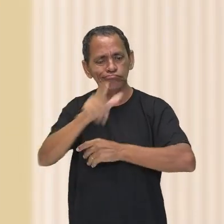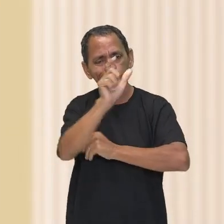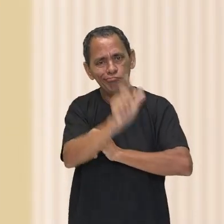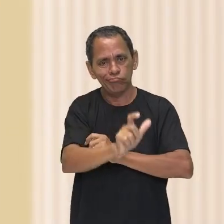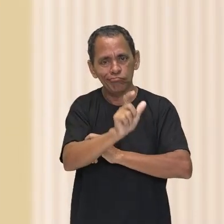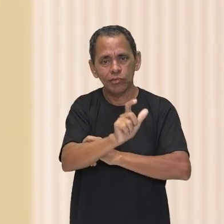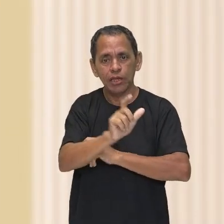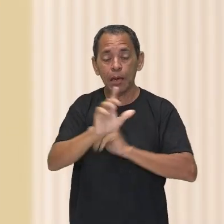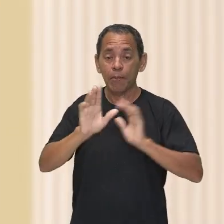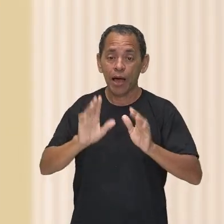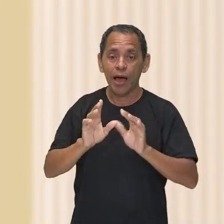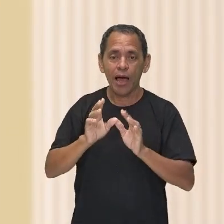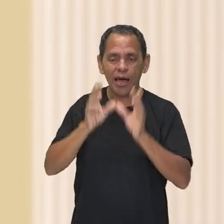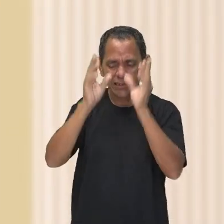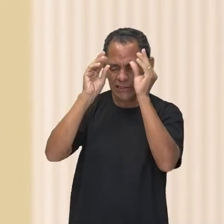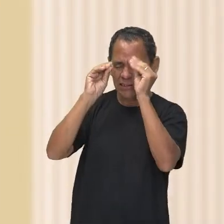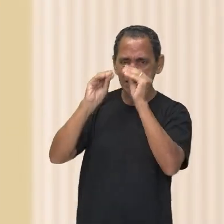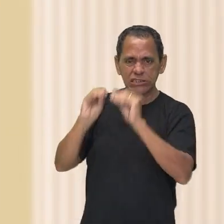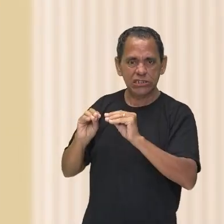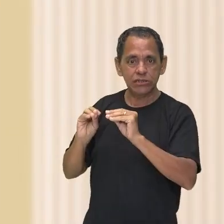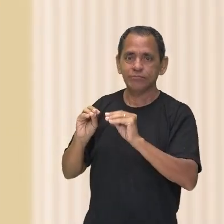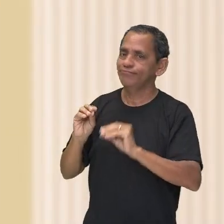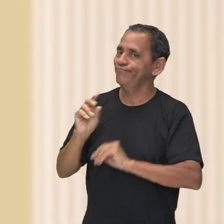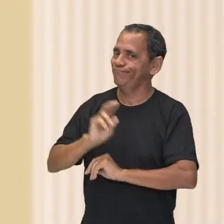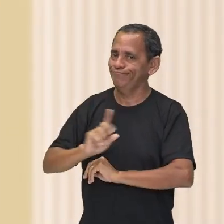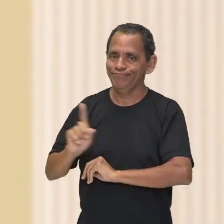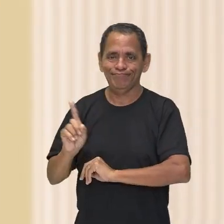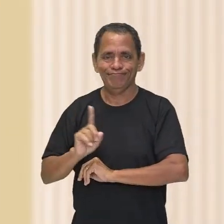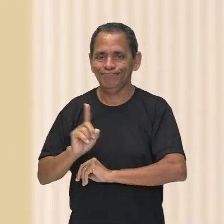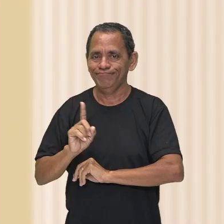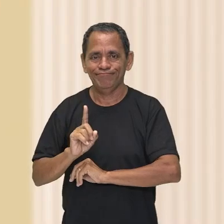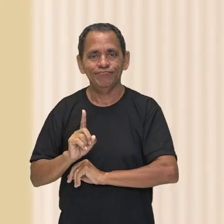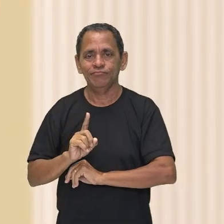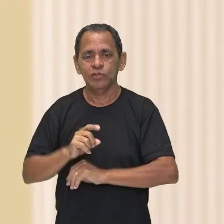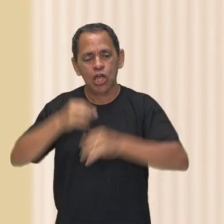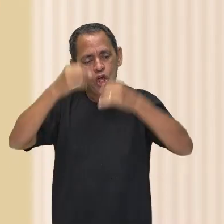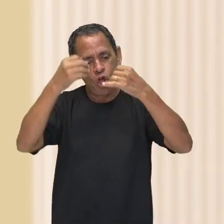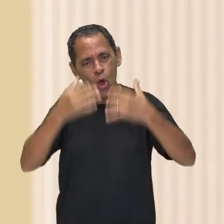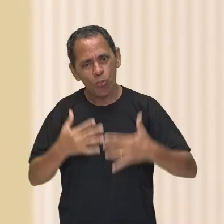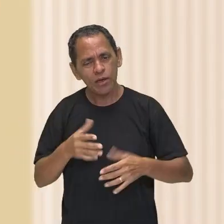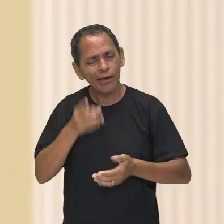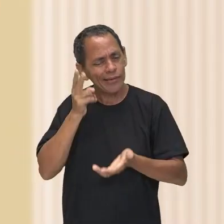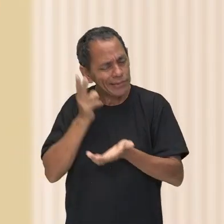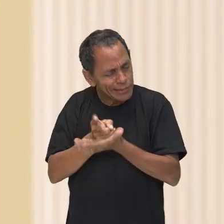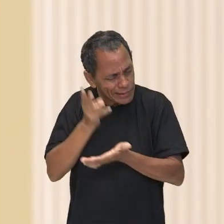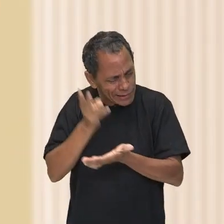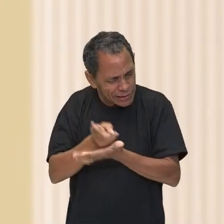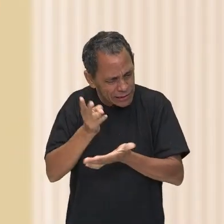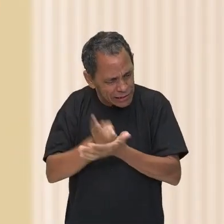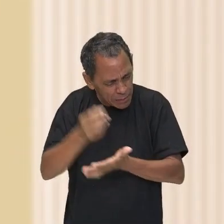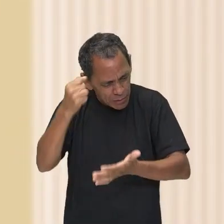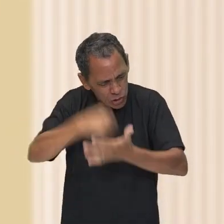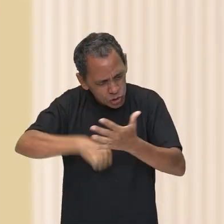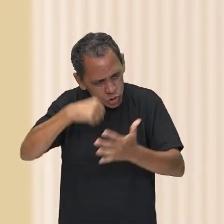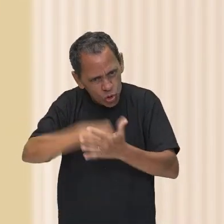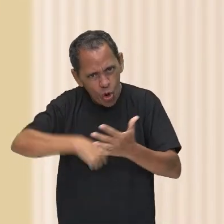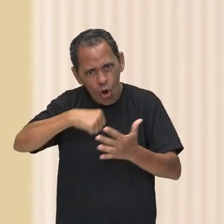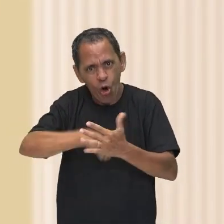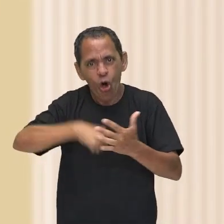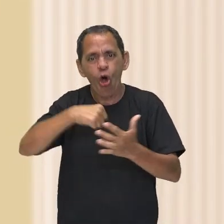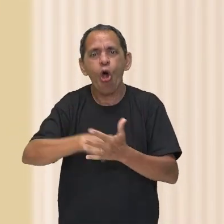nunca desistiu. Ela indica, né, ela nos informa que ela sempre lutou pelos seus direitos, para